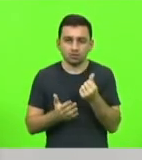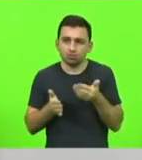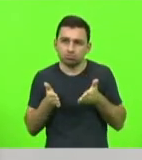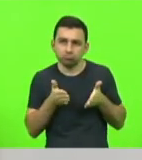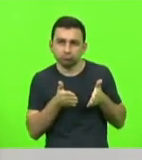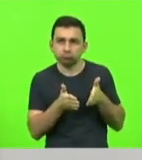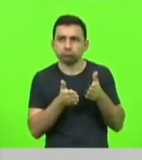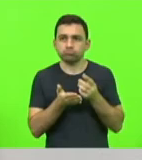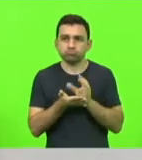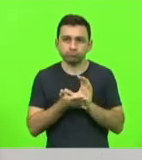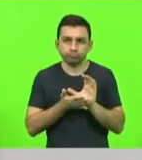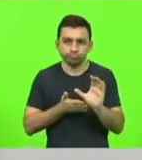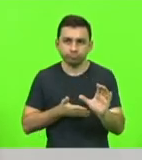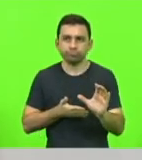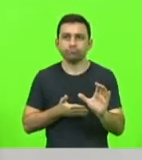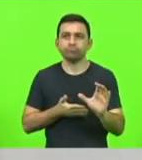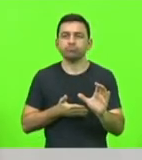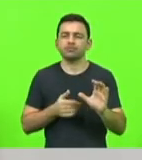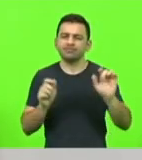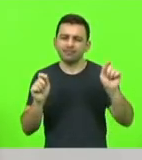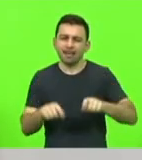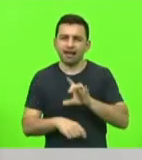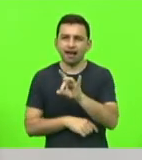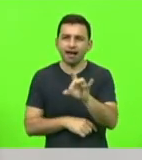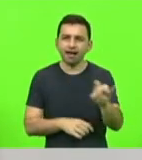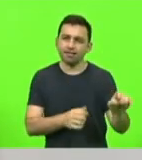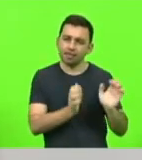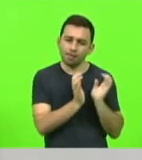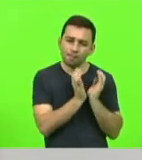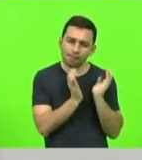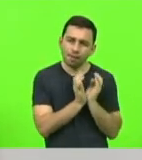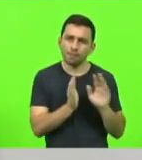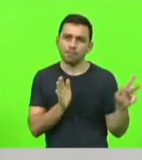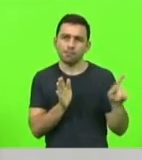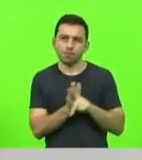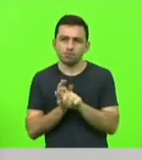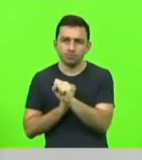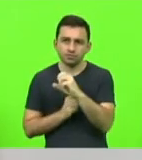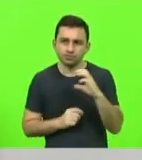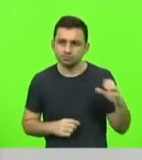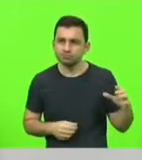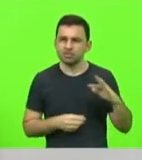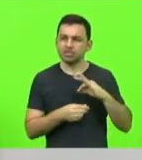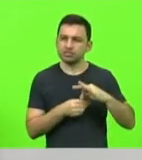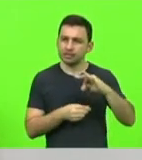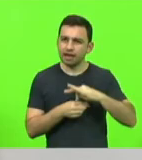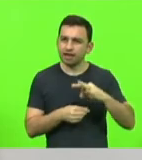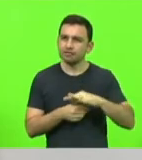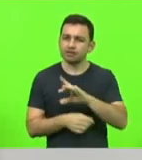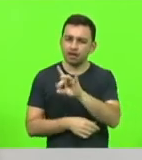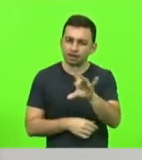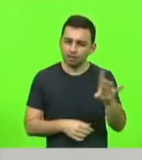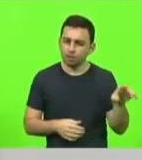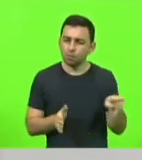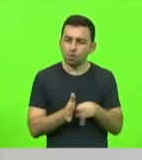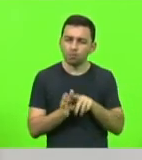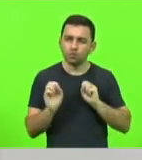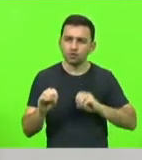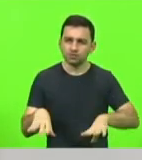chegar em cada APAE de Santa Catarina, em cada entidade que trabalha com educação